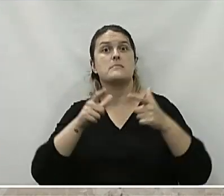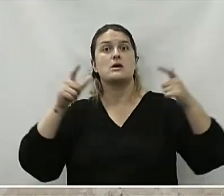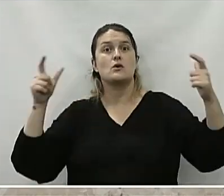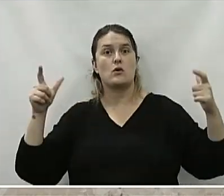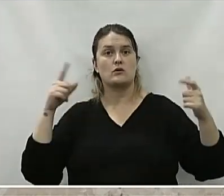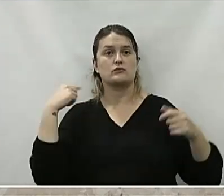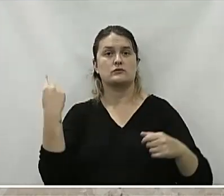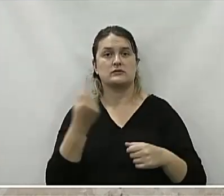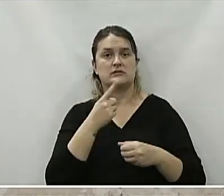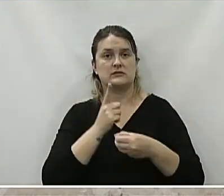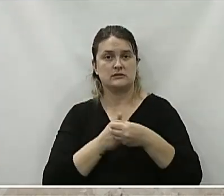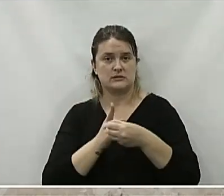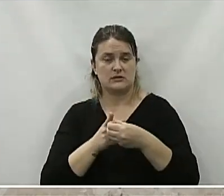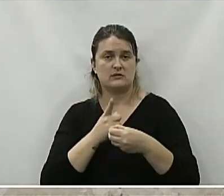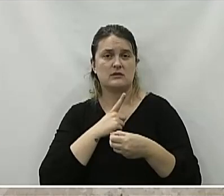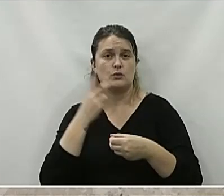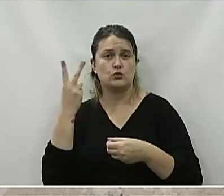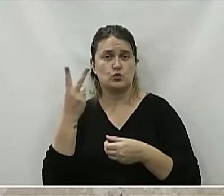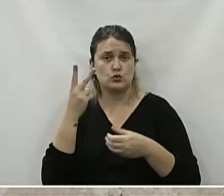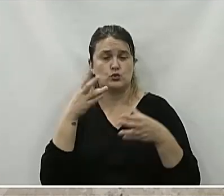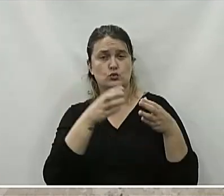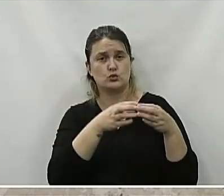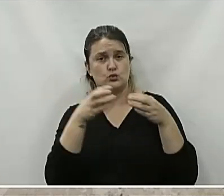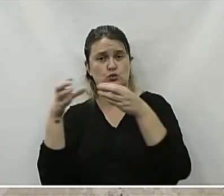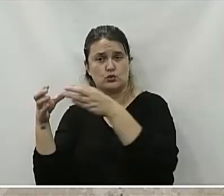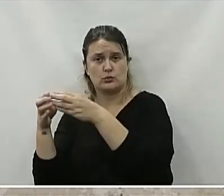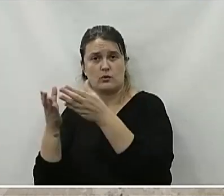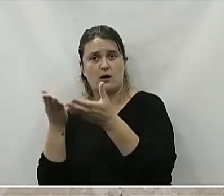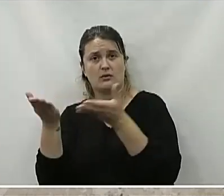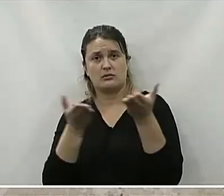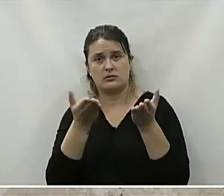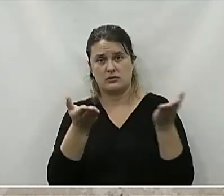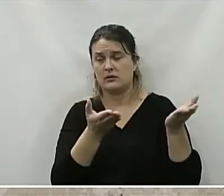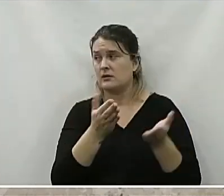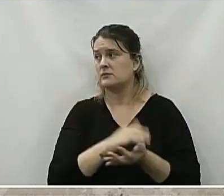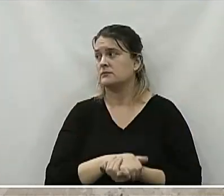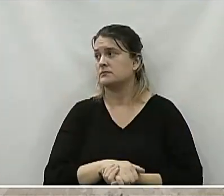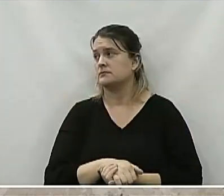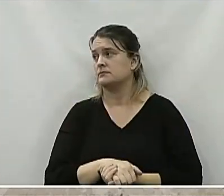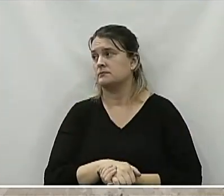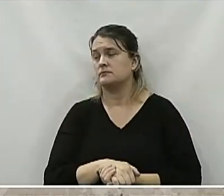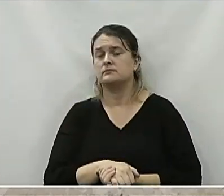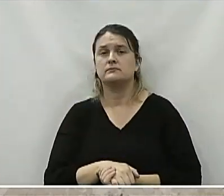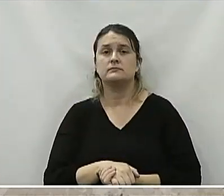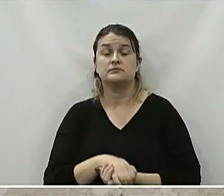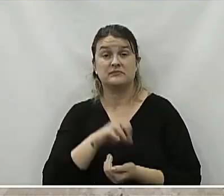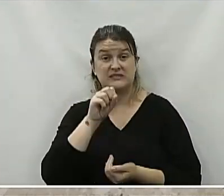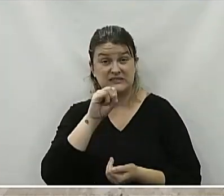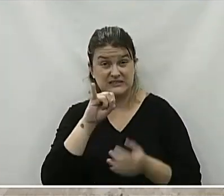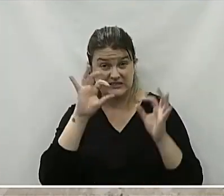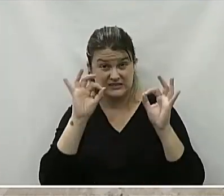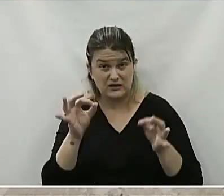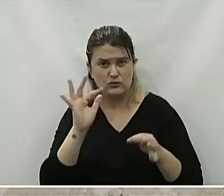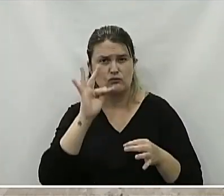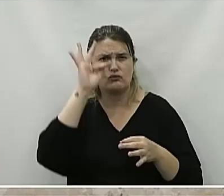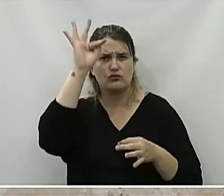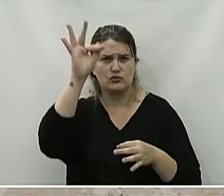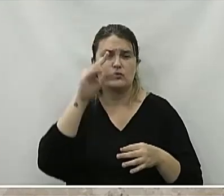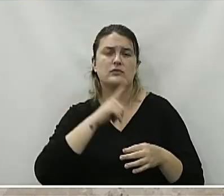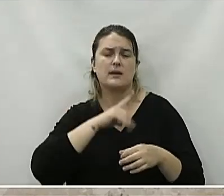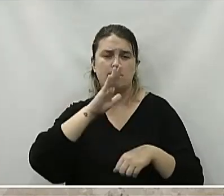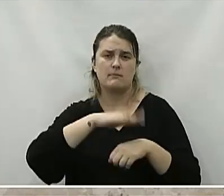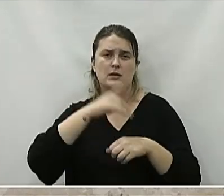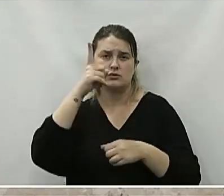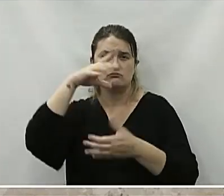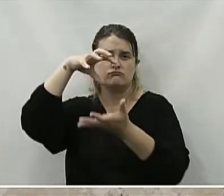da cidade, então tem duas equipes que atendem na UBS do bairro São Brás. Ao qual, se tudo der certo, no futuro teremos mais uma